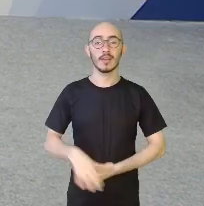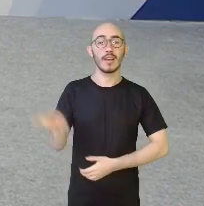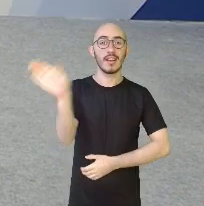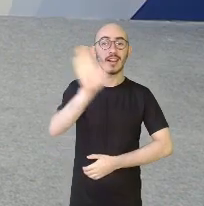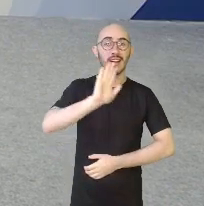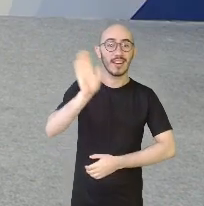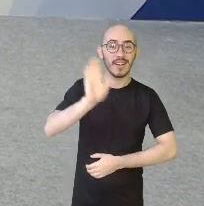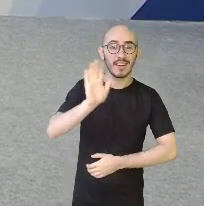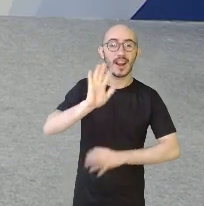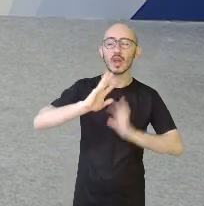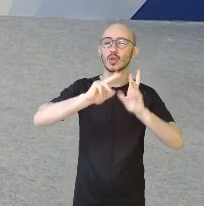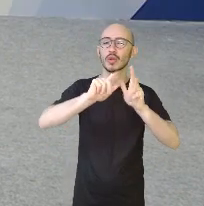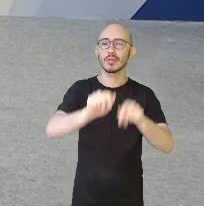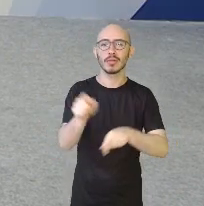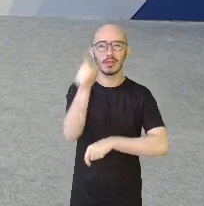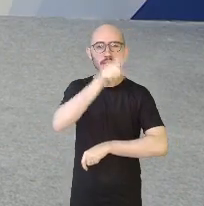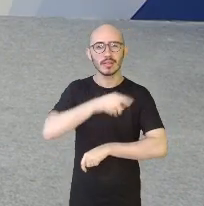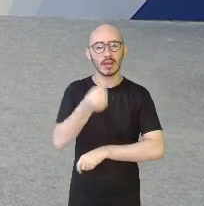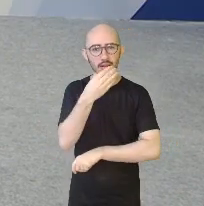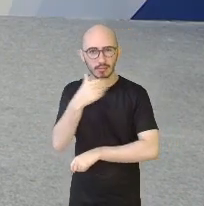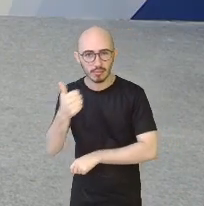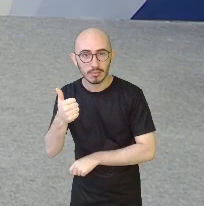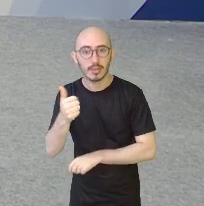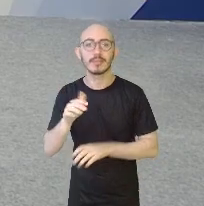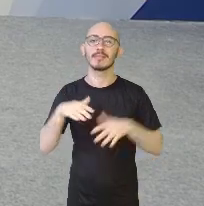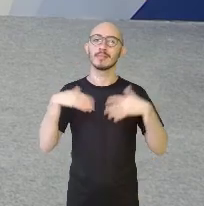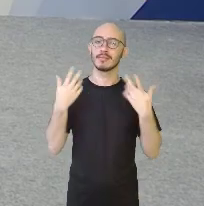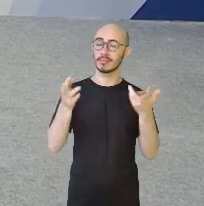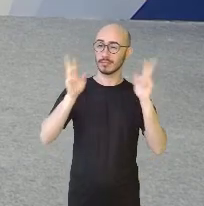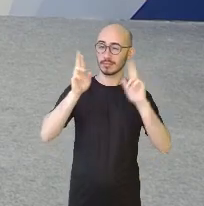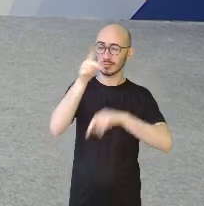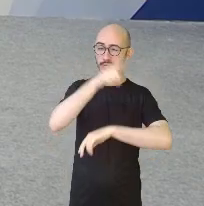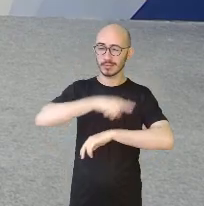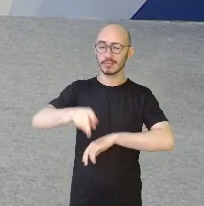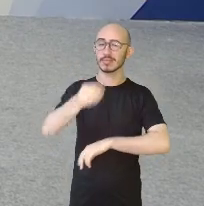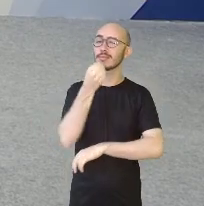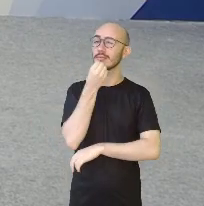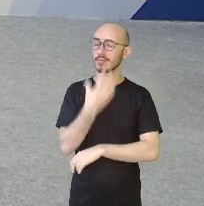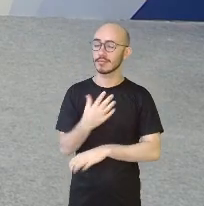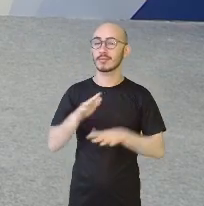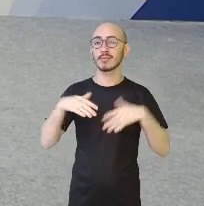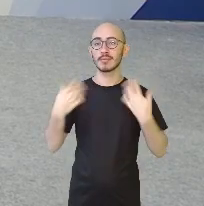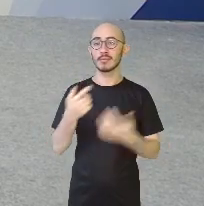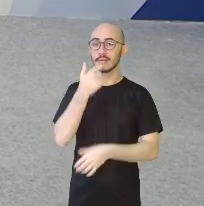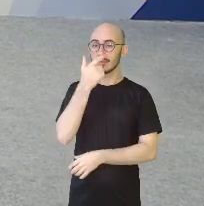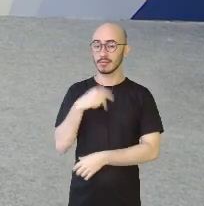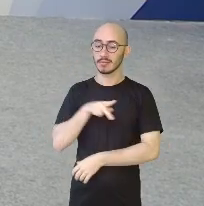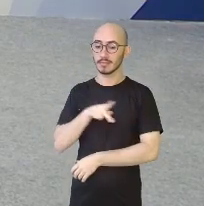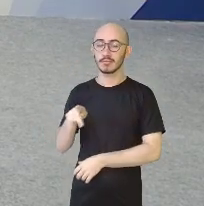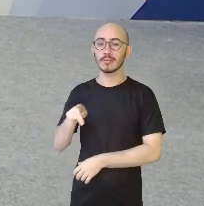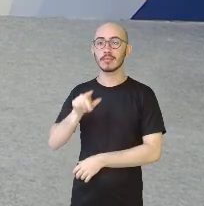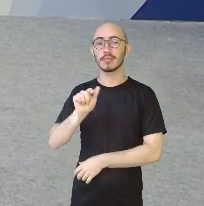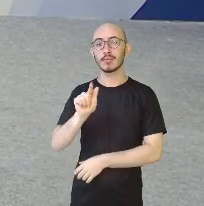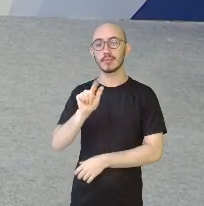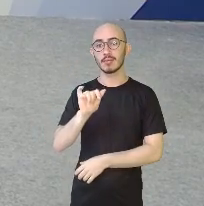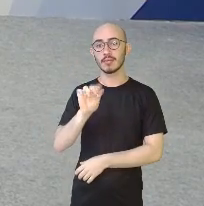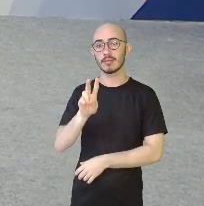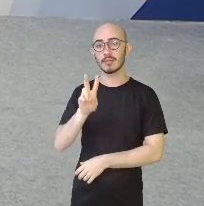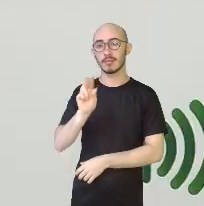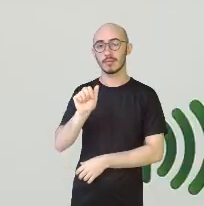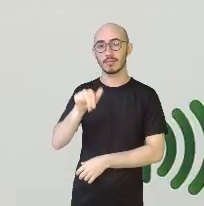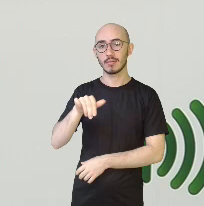Olá, gente! Como é que vocês estão? Espero que vocês estejam bem. Eu sou o professor Givanilson Soares